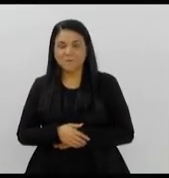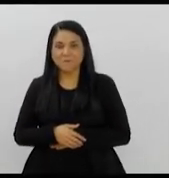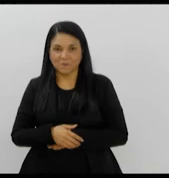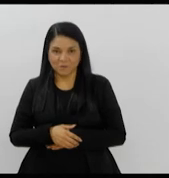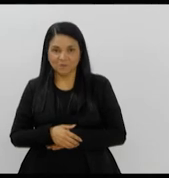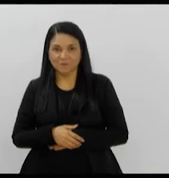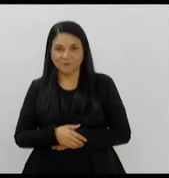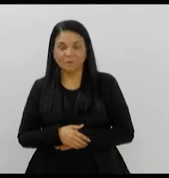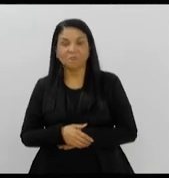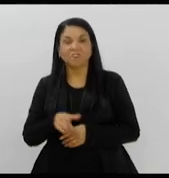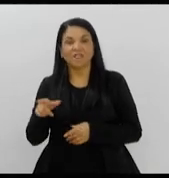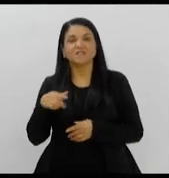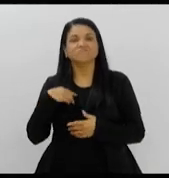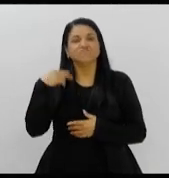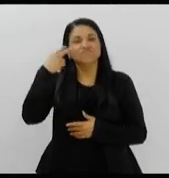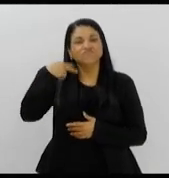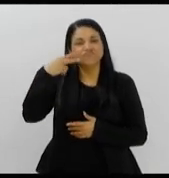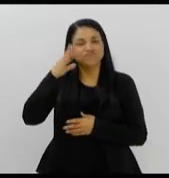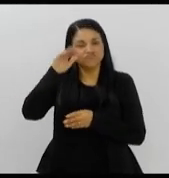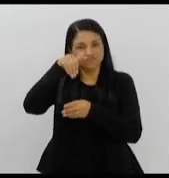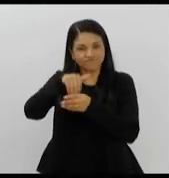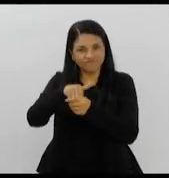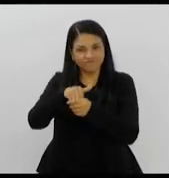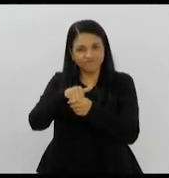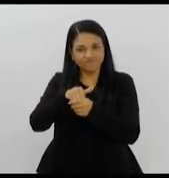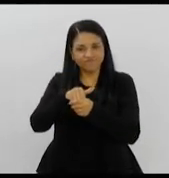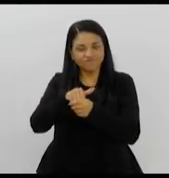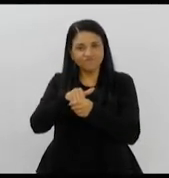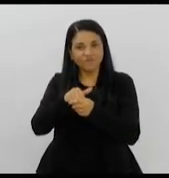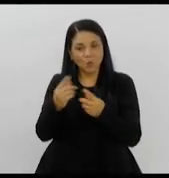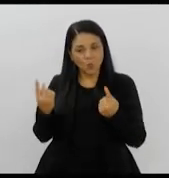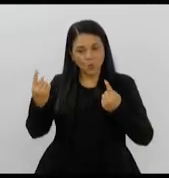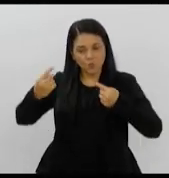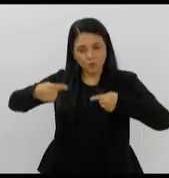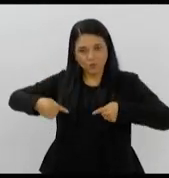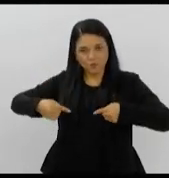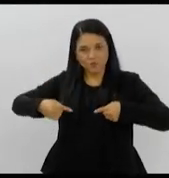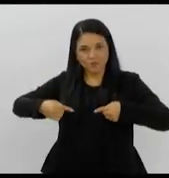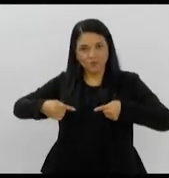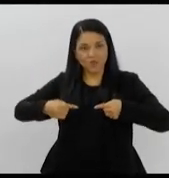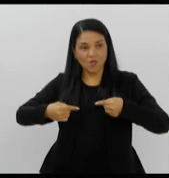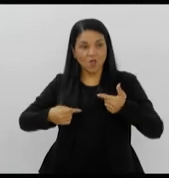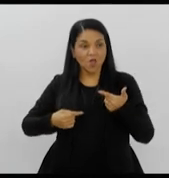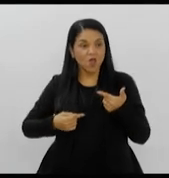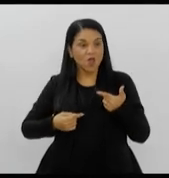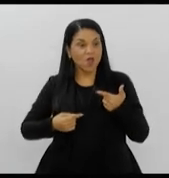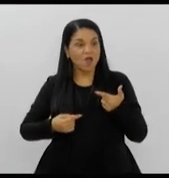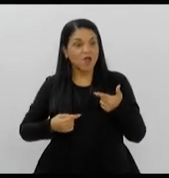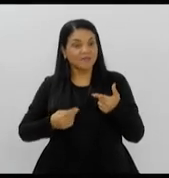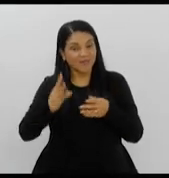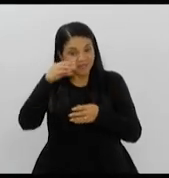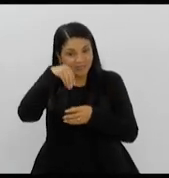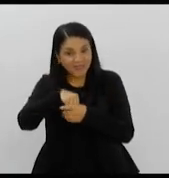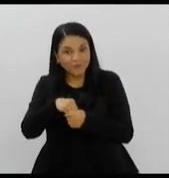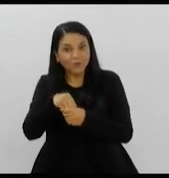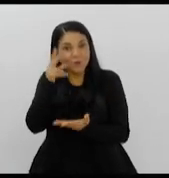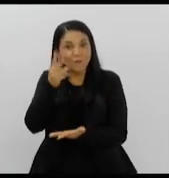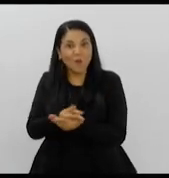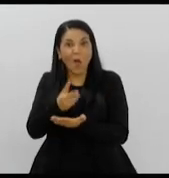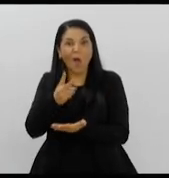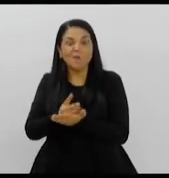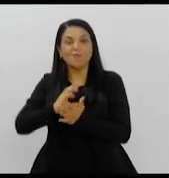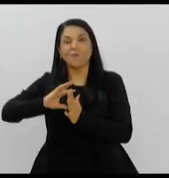essa tipicidade que o adversário não está no outro partido político, está dentro da sua